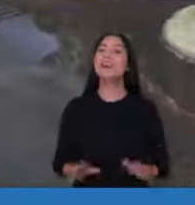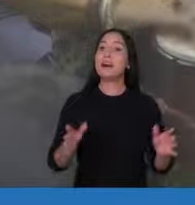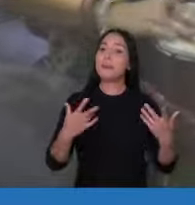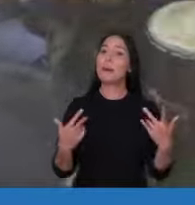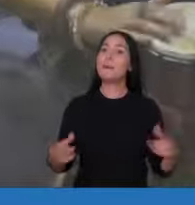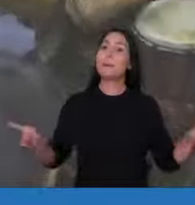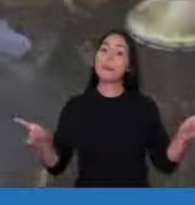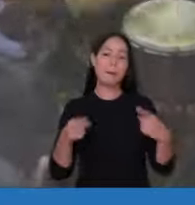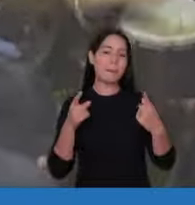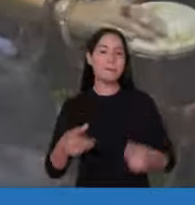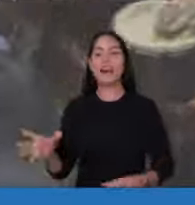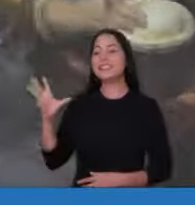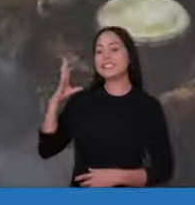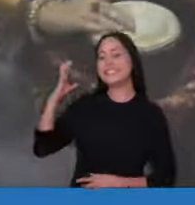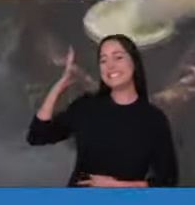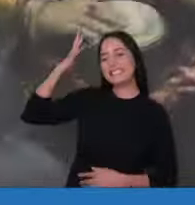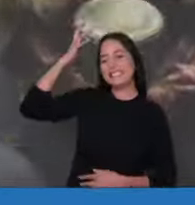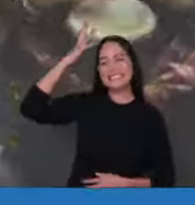convidou.